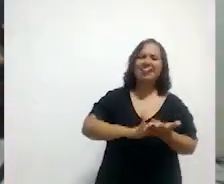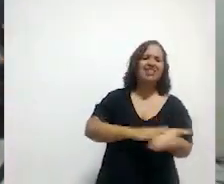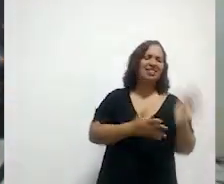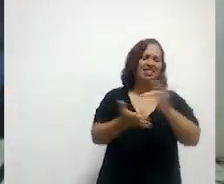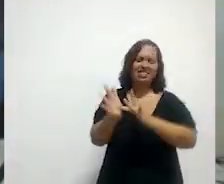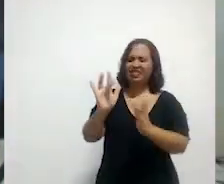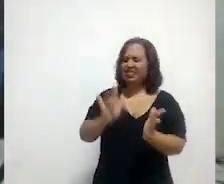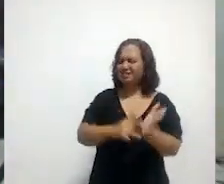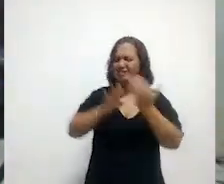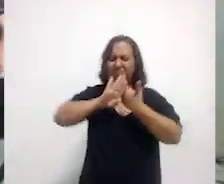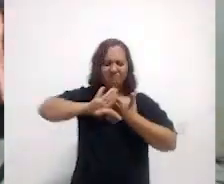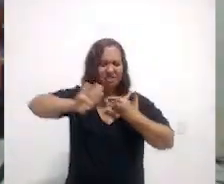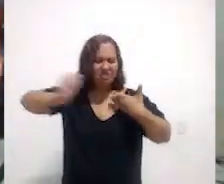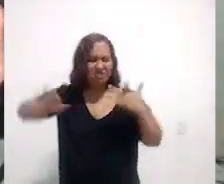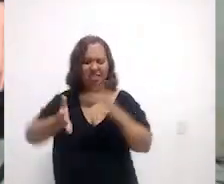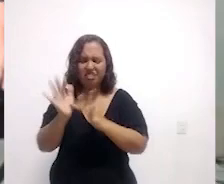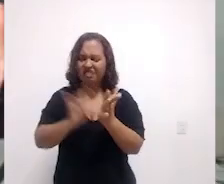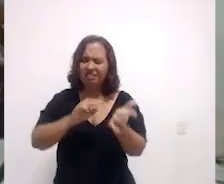Jesus.